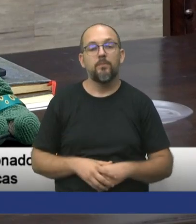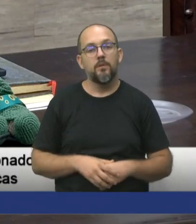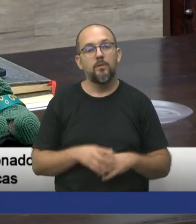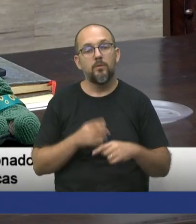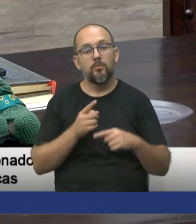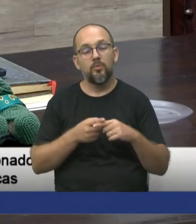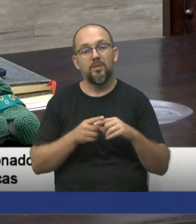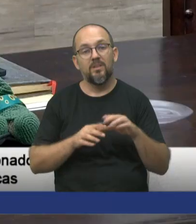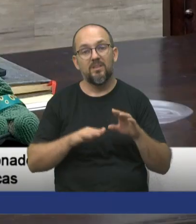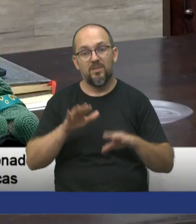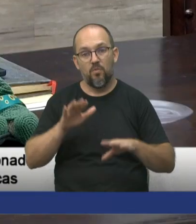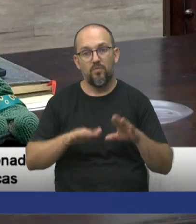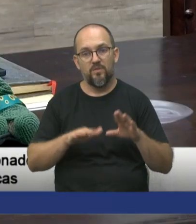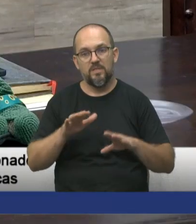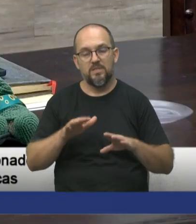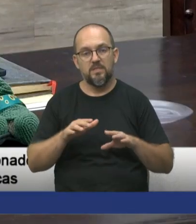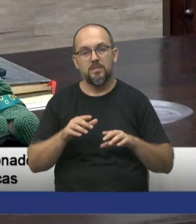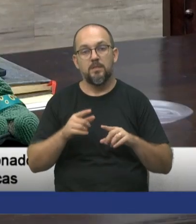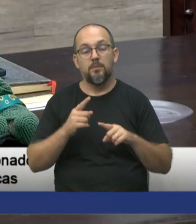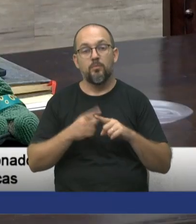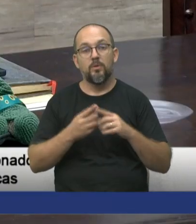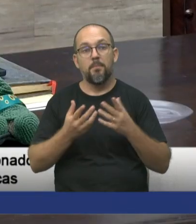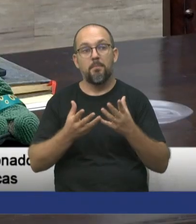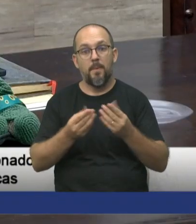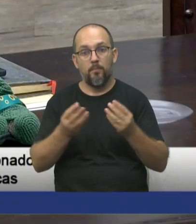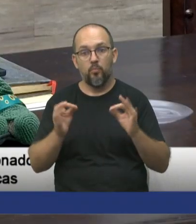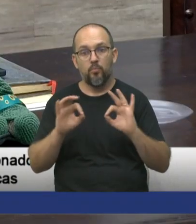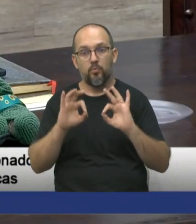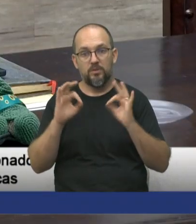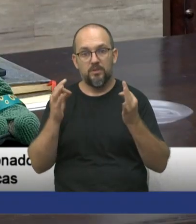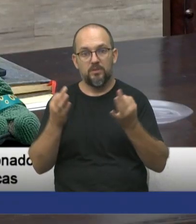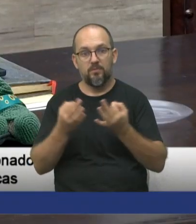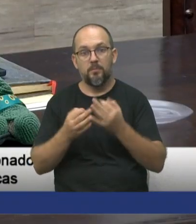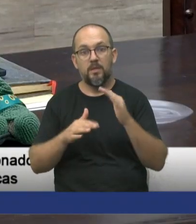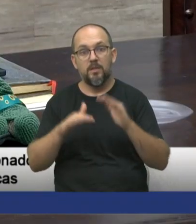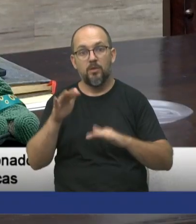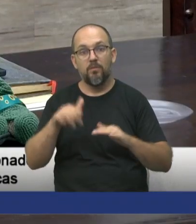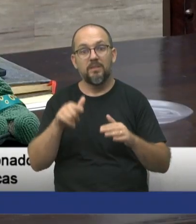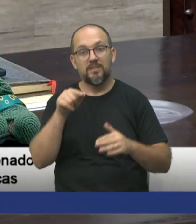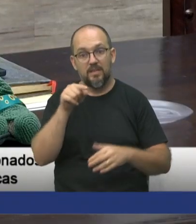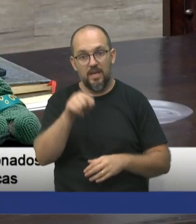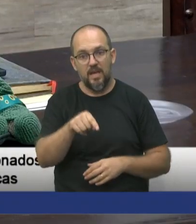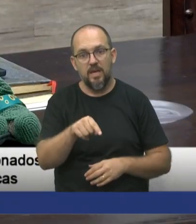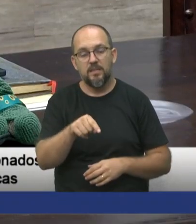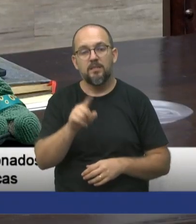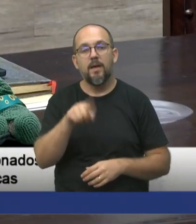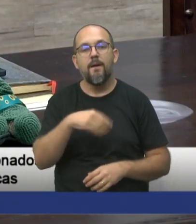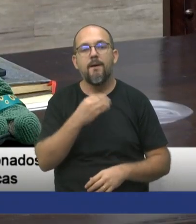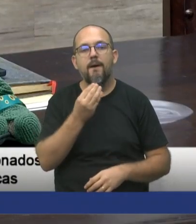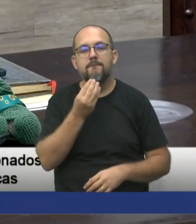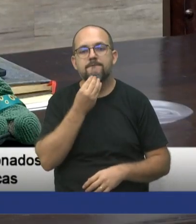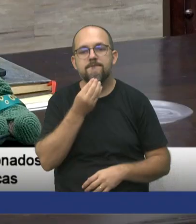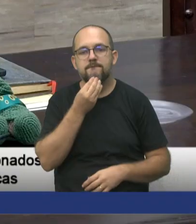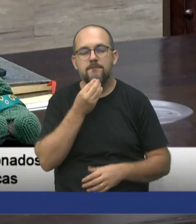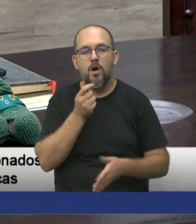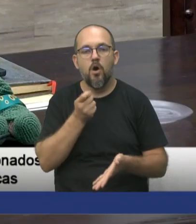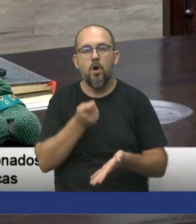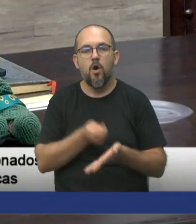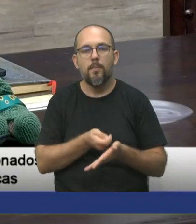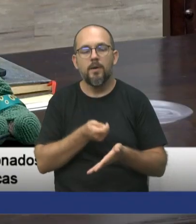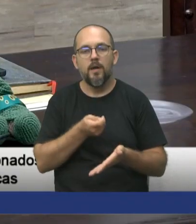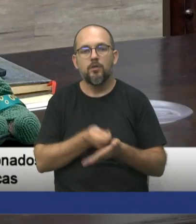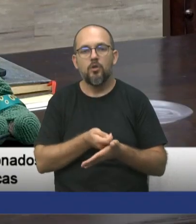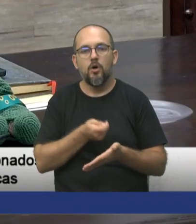talvez, porque para muitas famílias, talvez essa seja uma oportunidade obrigatória